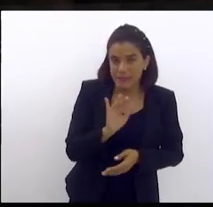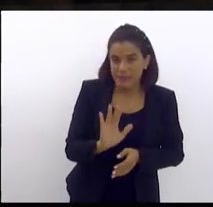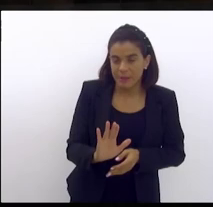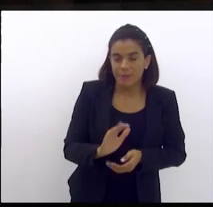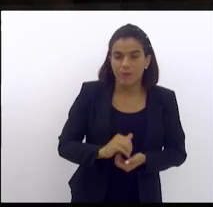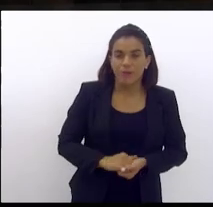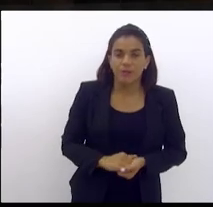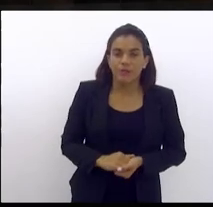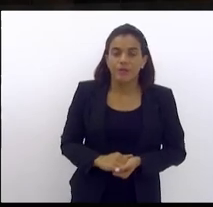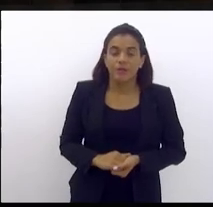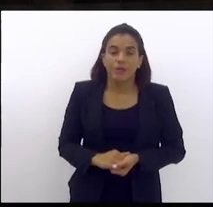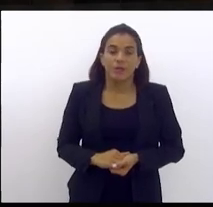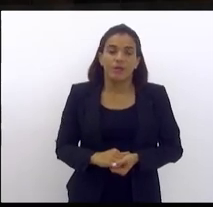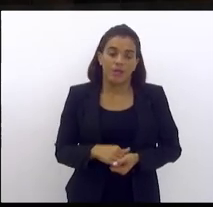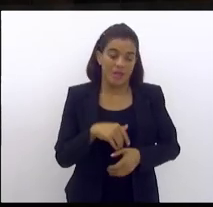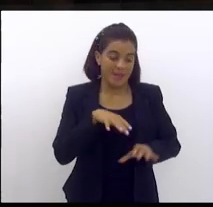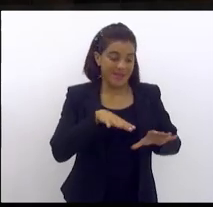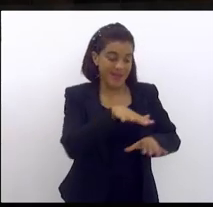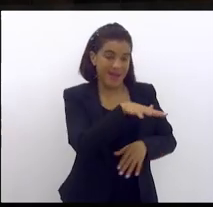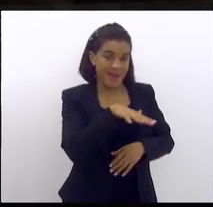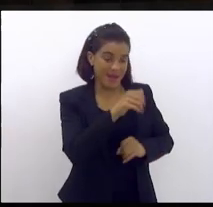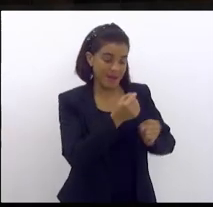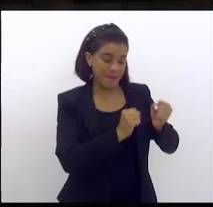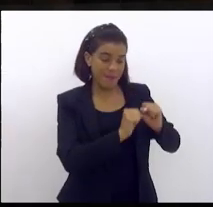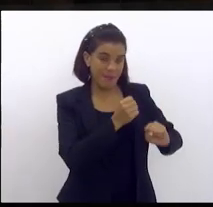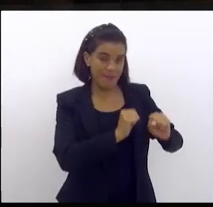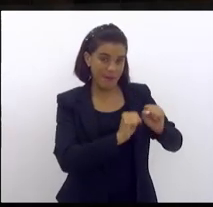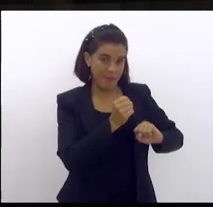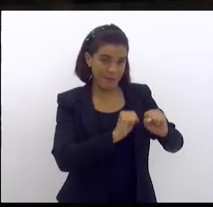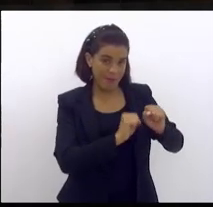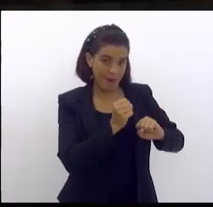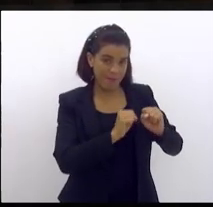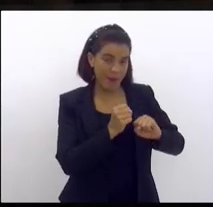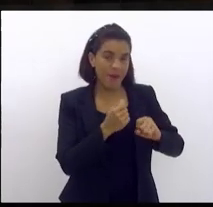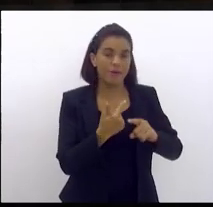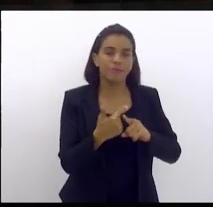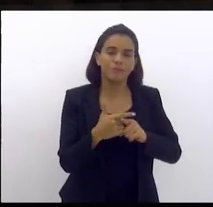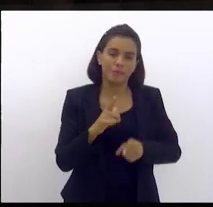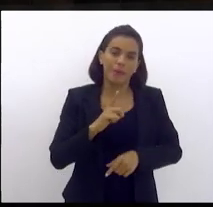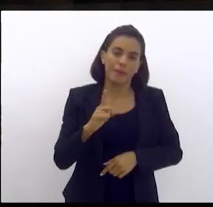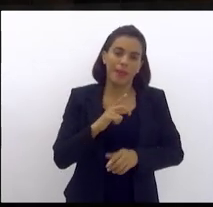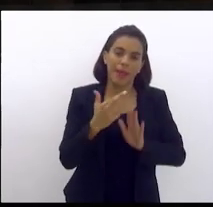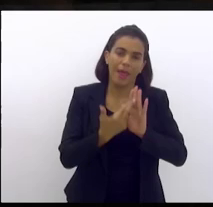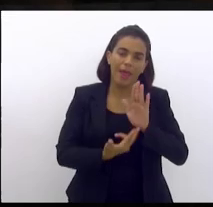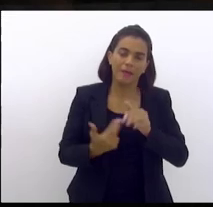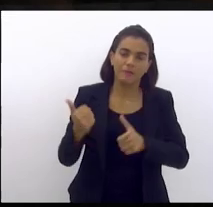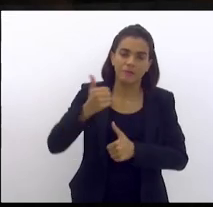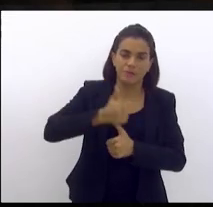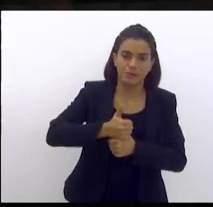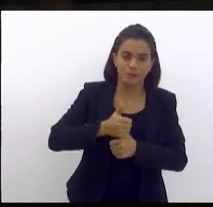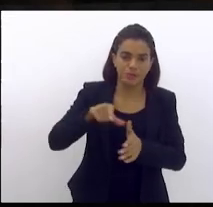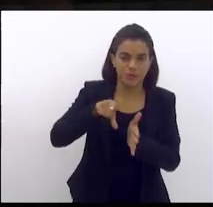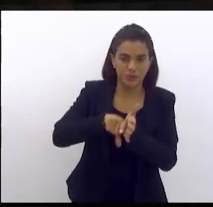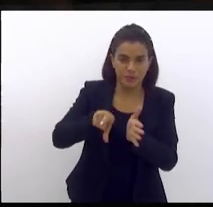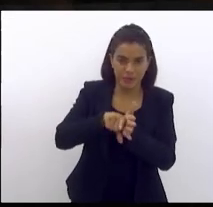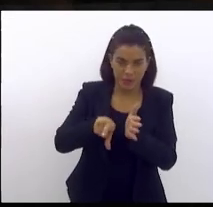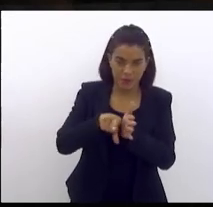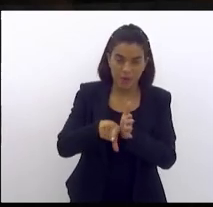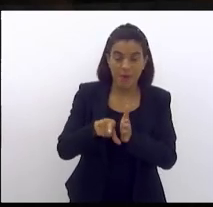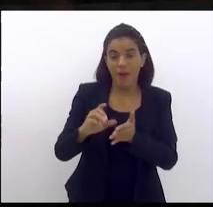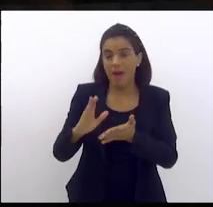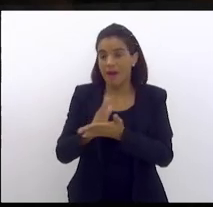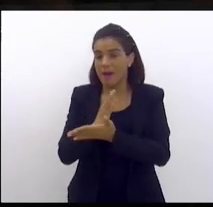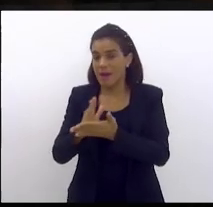cadeia produtiva com o sistema de substituição tributária muitas vezes as